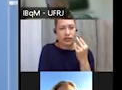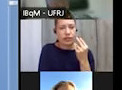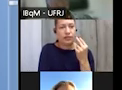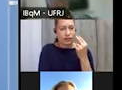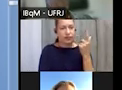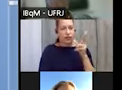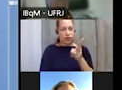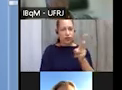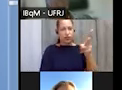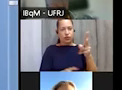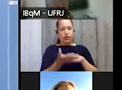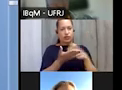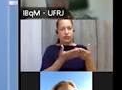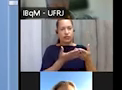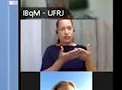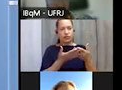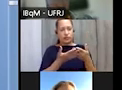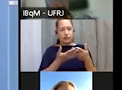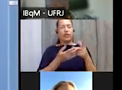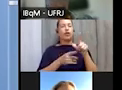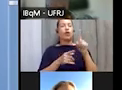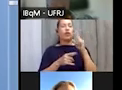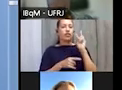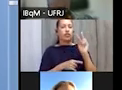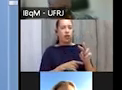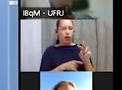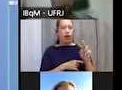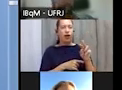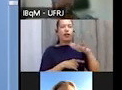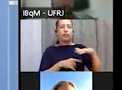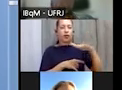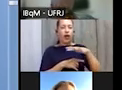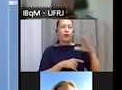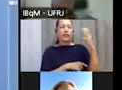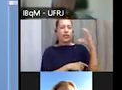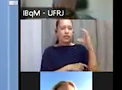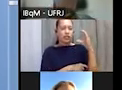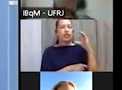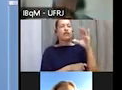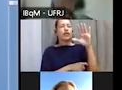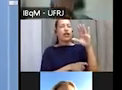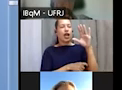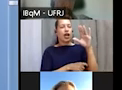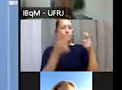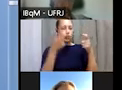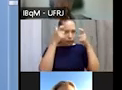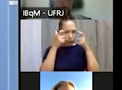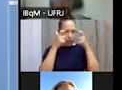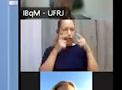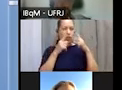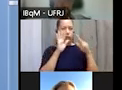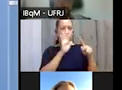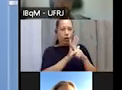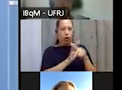Bom, quando você olha na Comissão Científica do Império, as aquarelas do século XIX, aqui do José